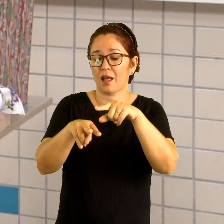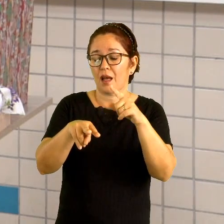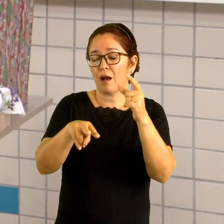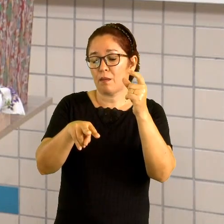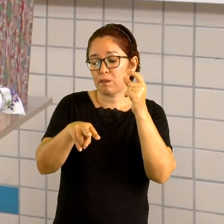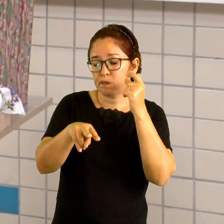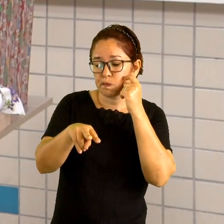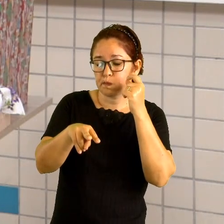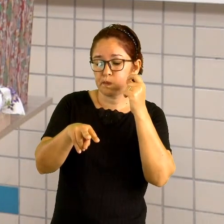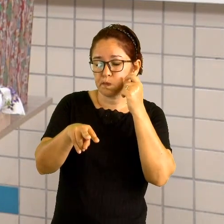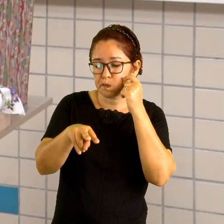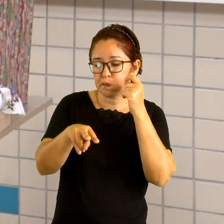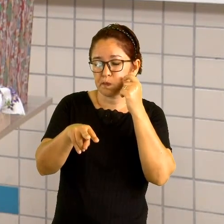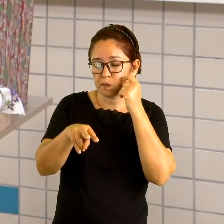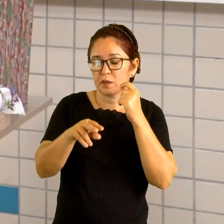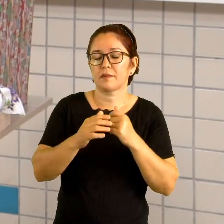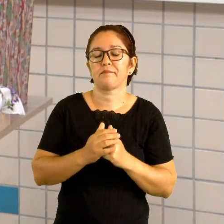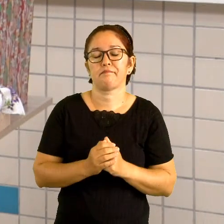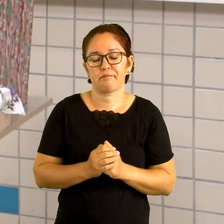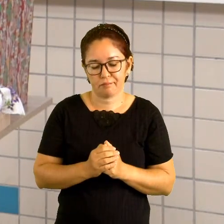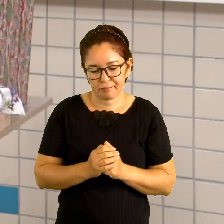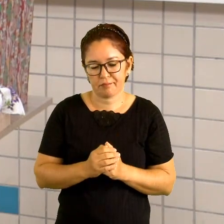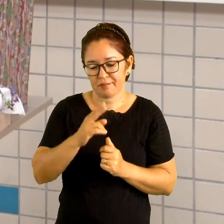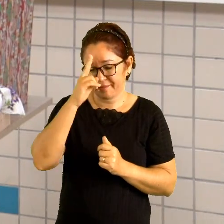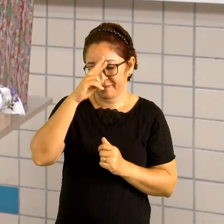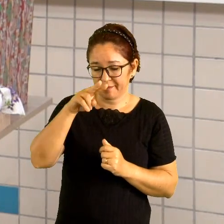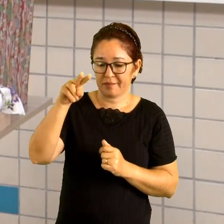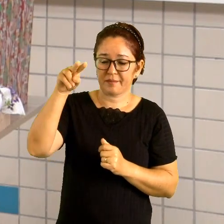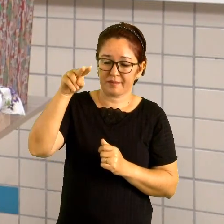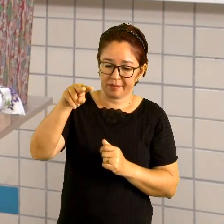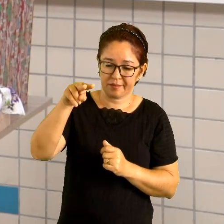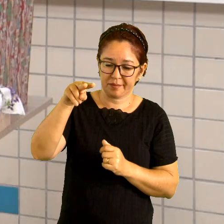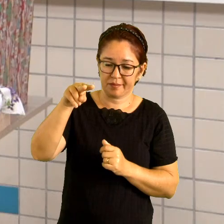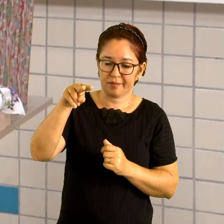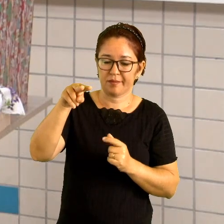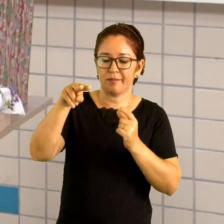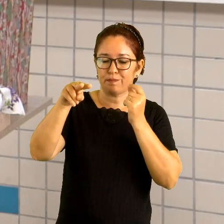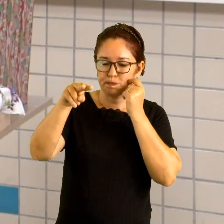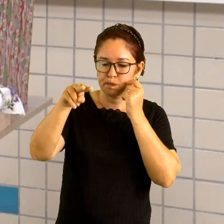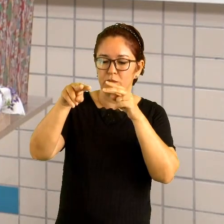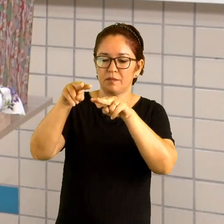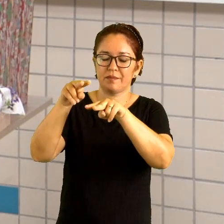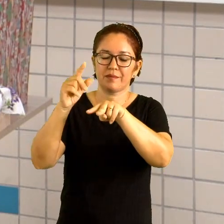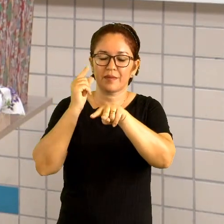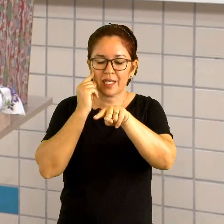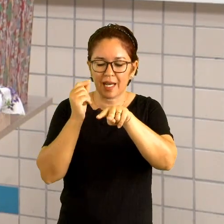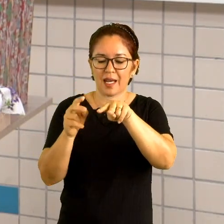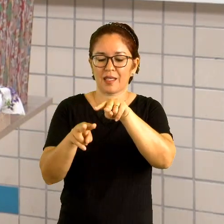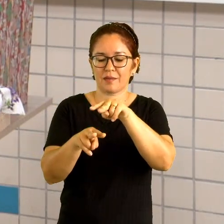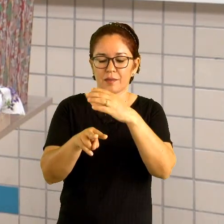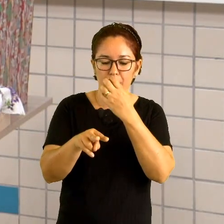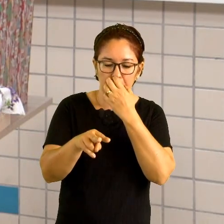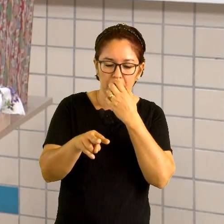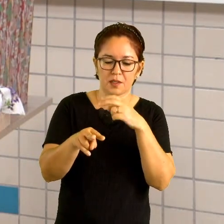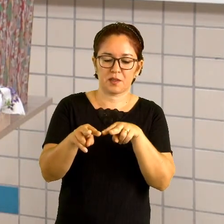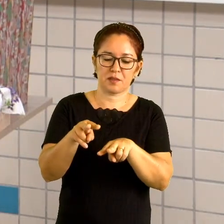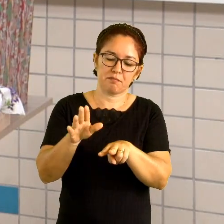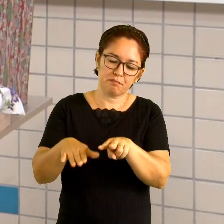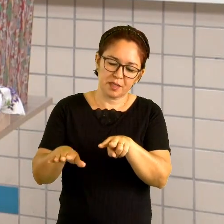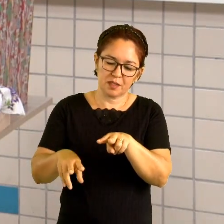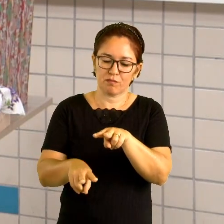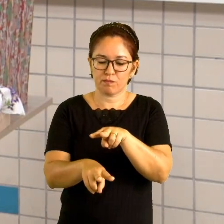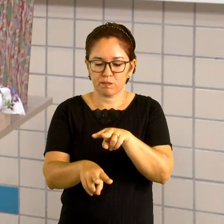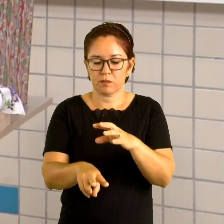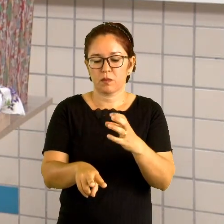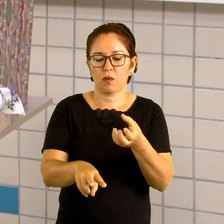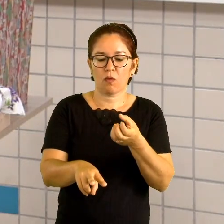dormitando, em cima de um gato ressonando, em cima de um cachorro cochilando, em cima de um menino sonhando,